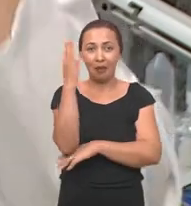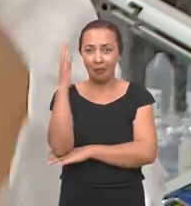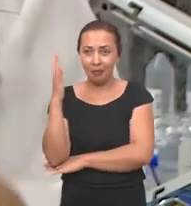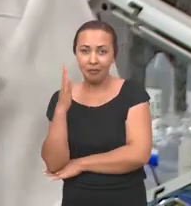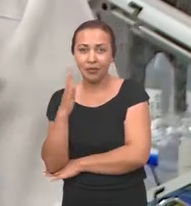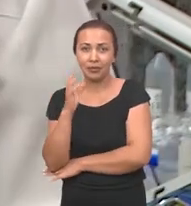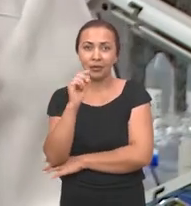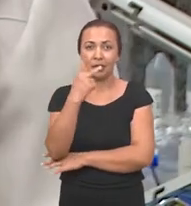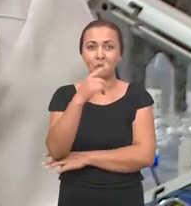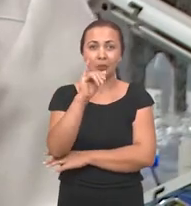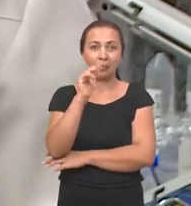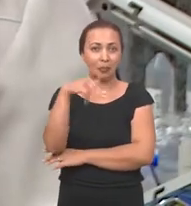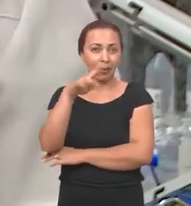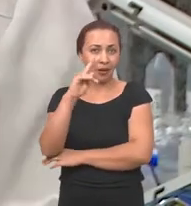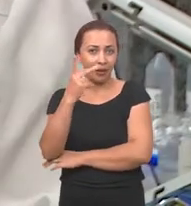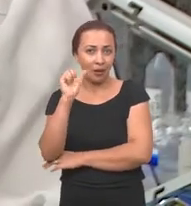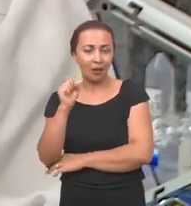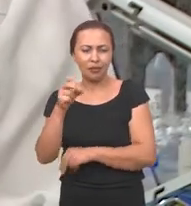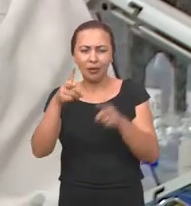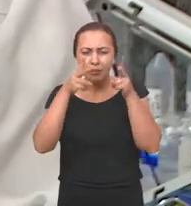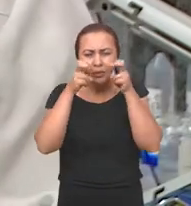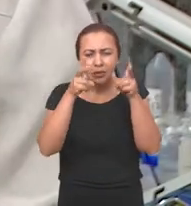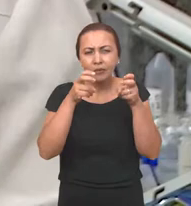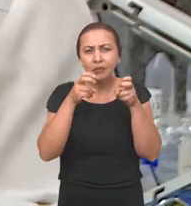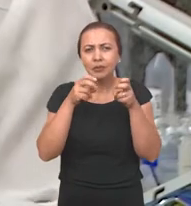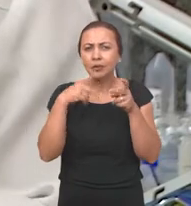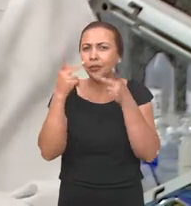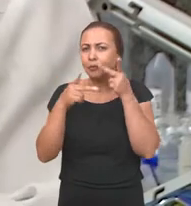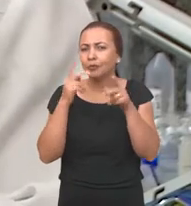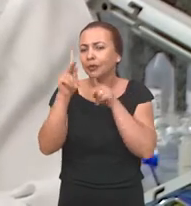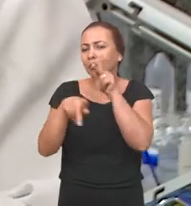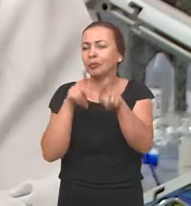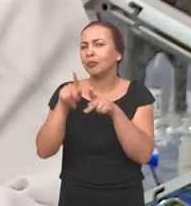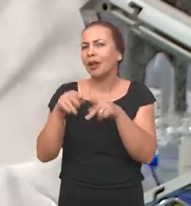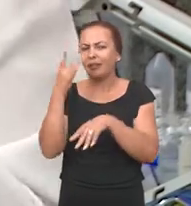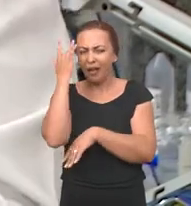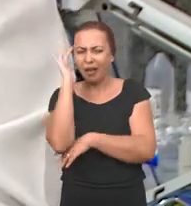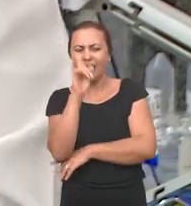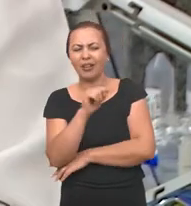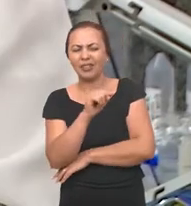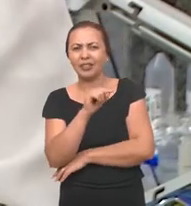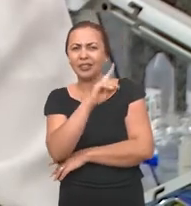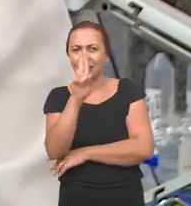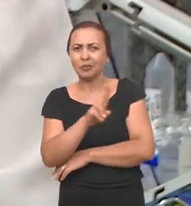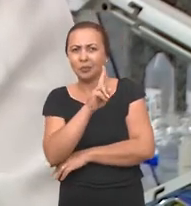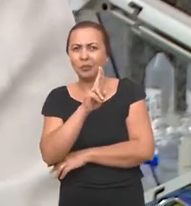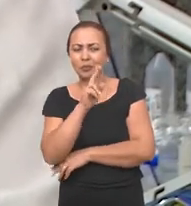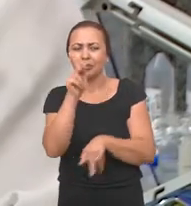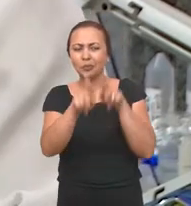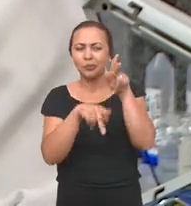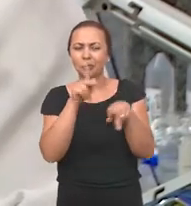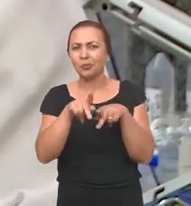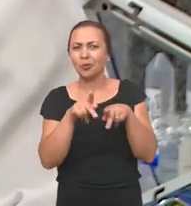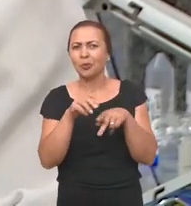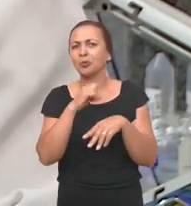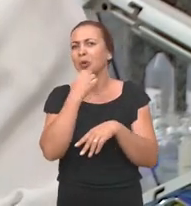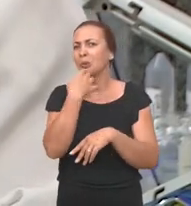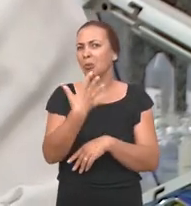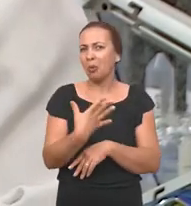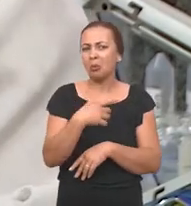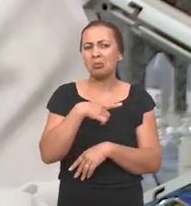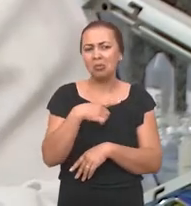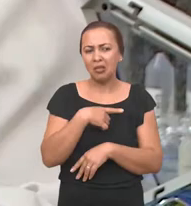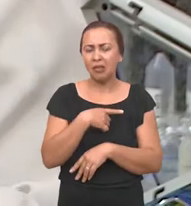pinhões. E aí, a partir dessa observação popular, né, a gente ficou, será que esse uso popular, né, não